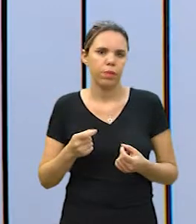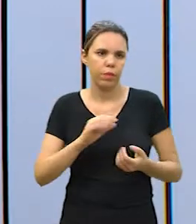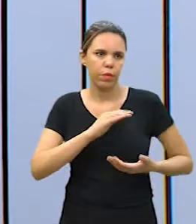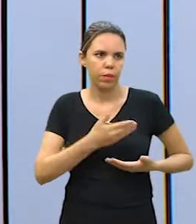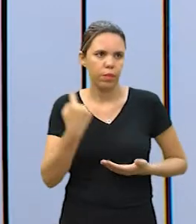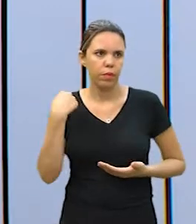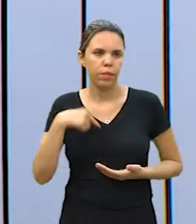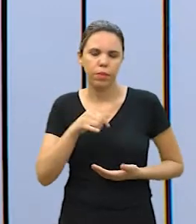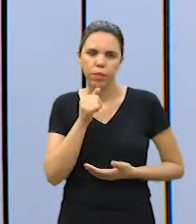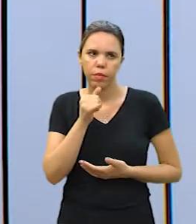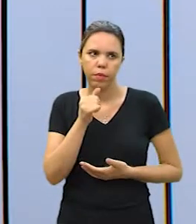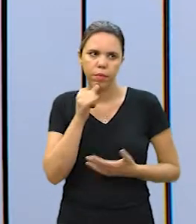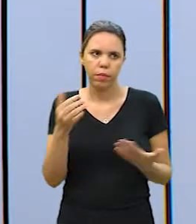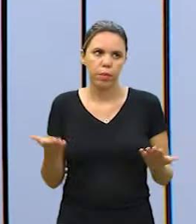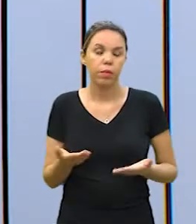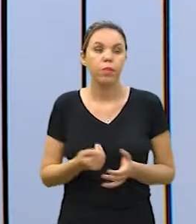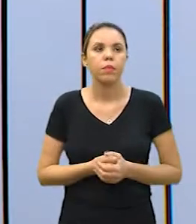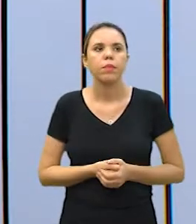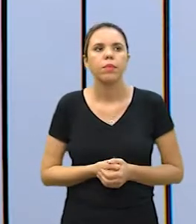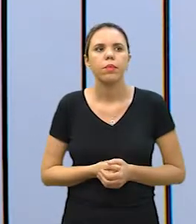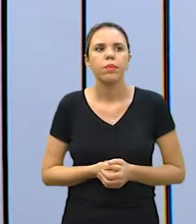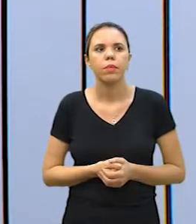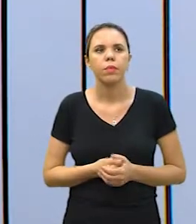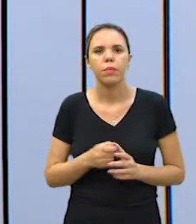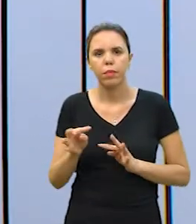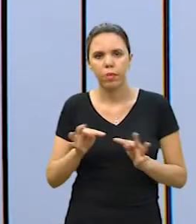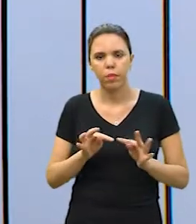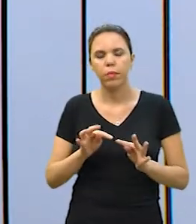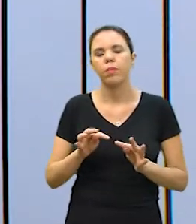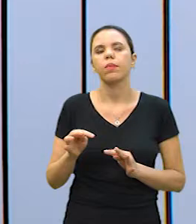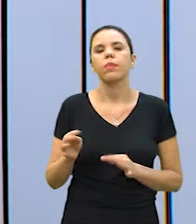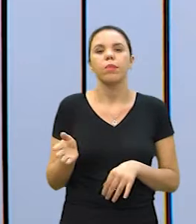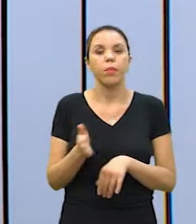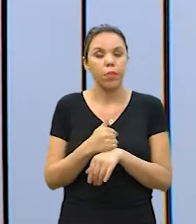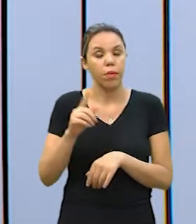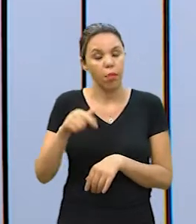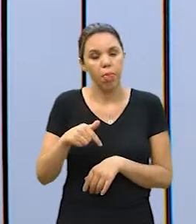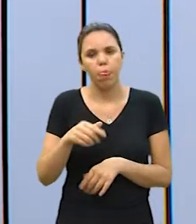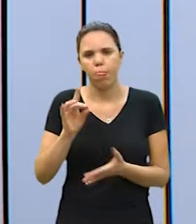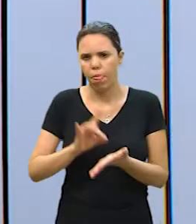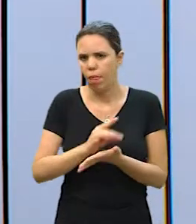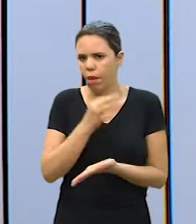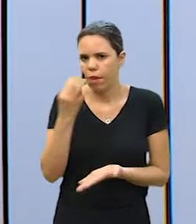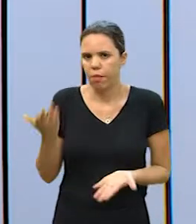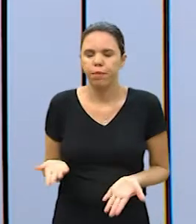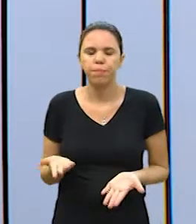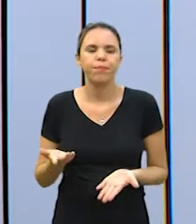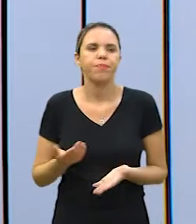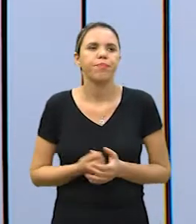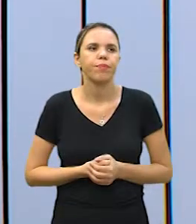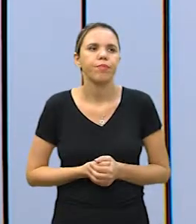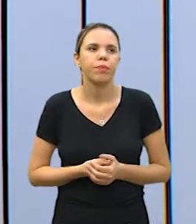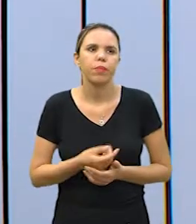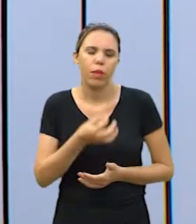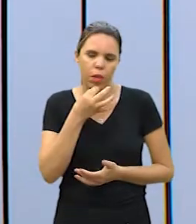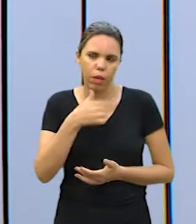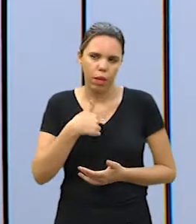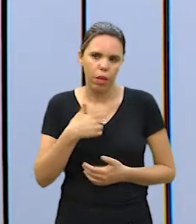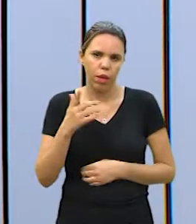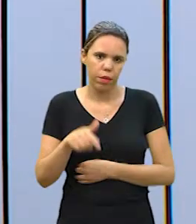de câncer de mama e é um exemplo hoje de que o diagnóstico precoce ele é eficaz. Então isso para